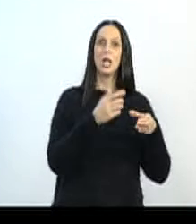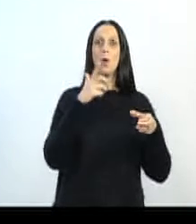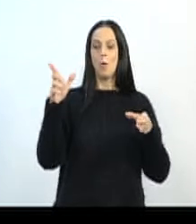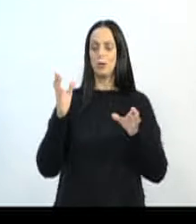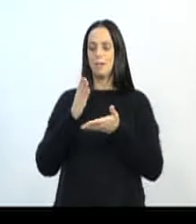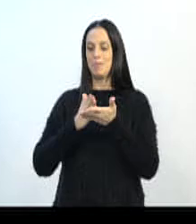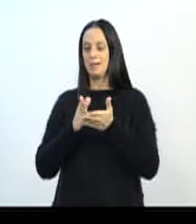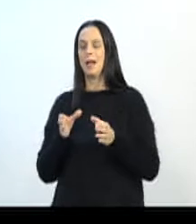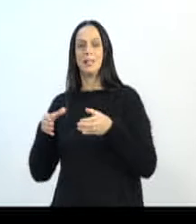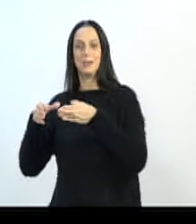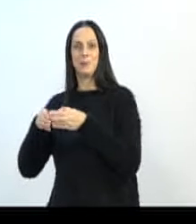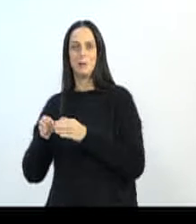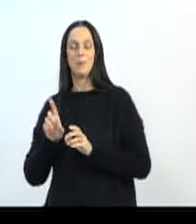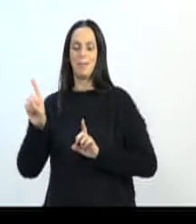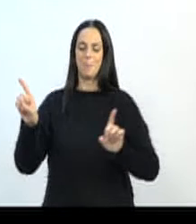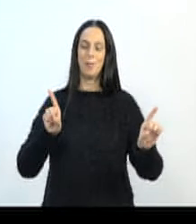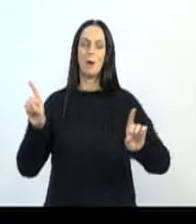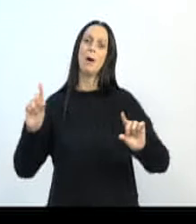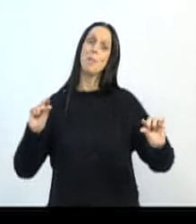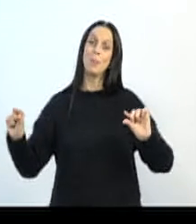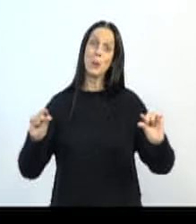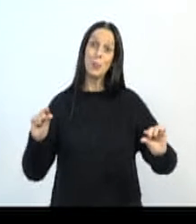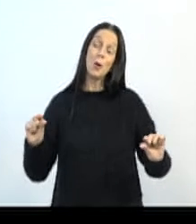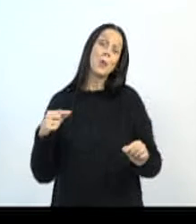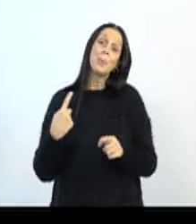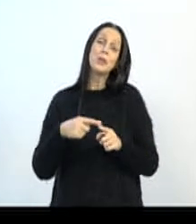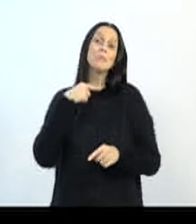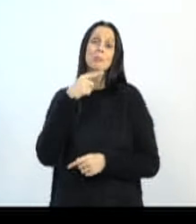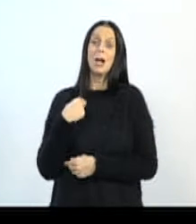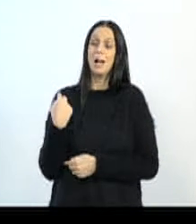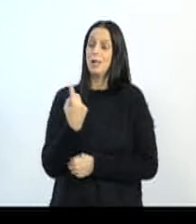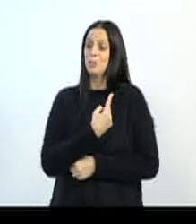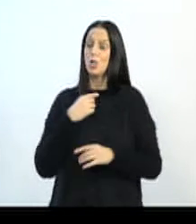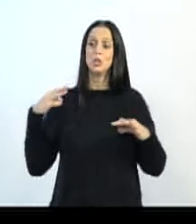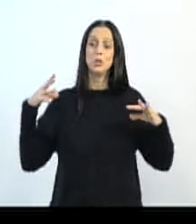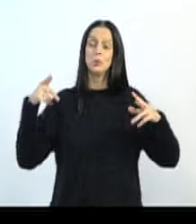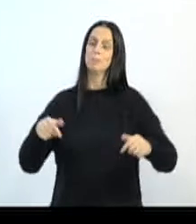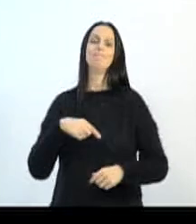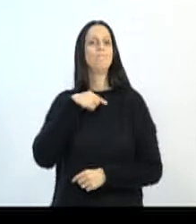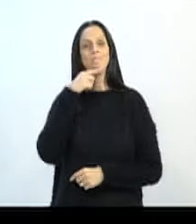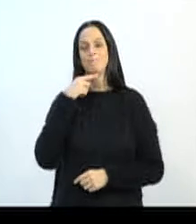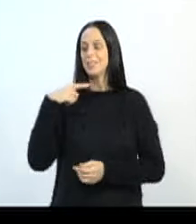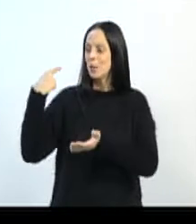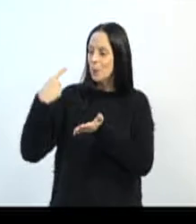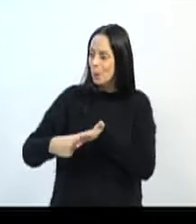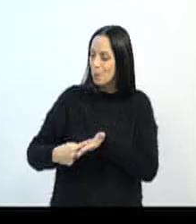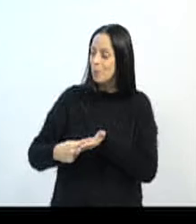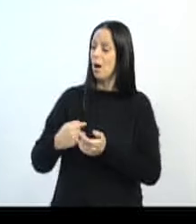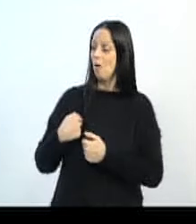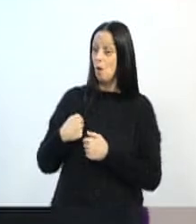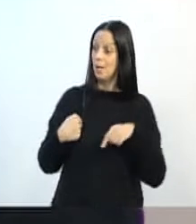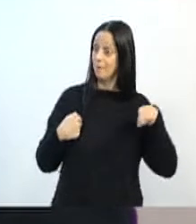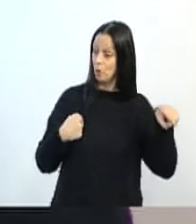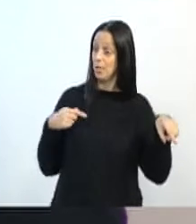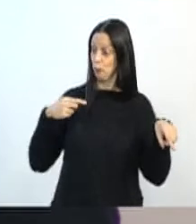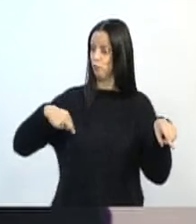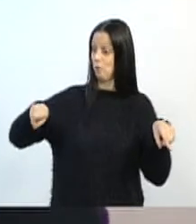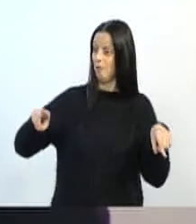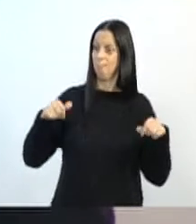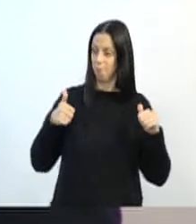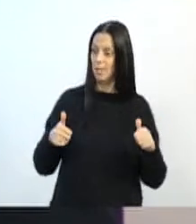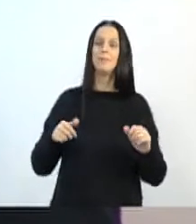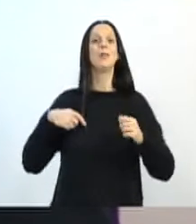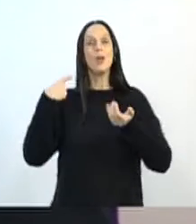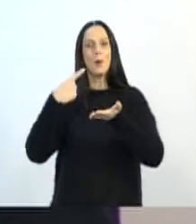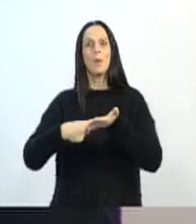reunião. A gente não pode estar em todos os locais, mas a gente divide com a equipe, para que a equipe possa também ver as demandas